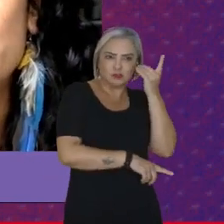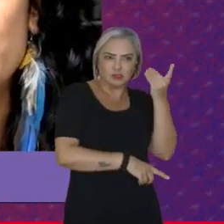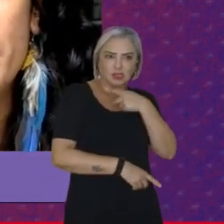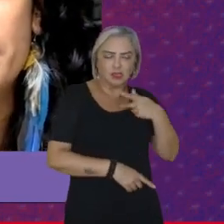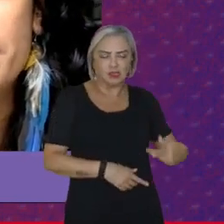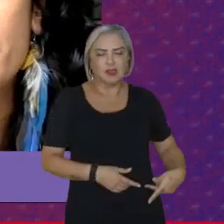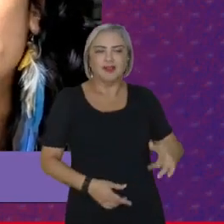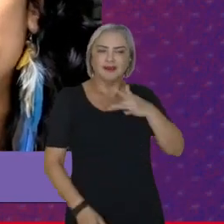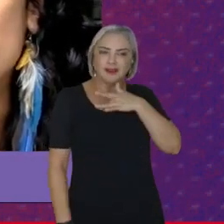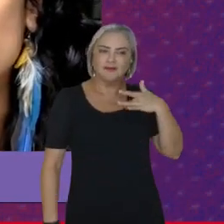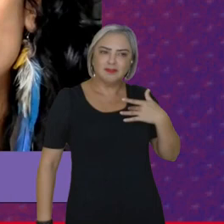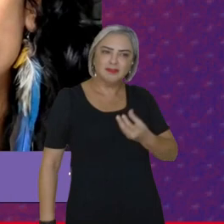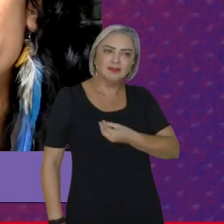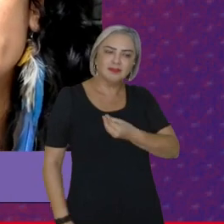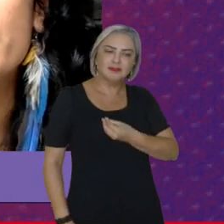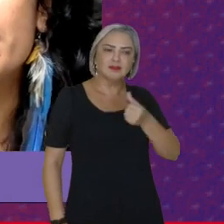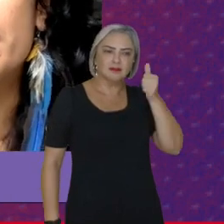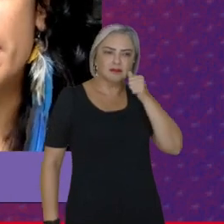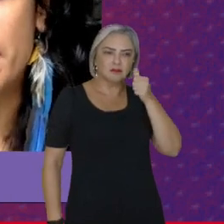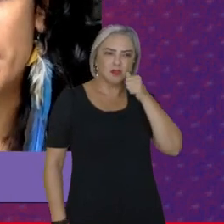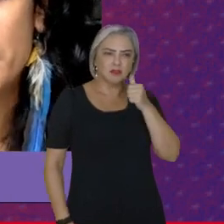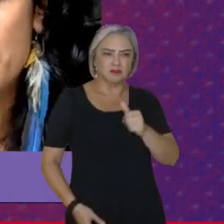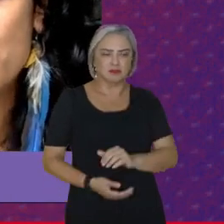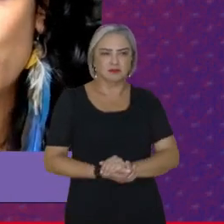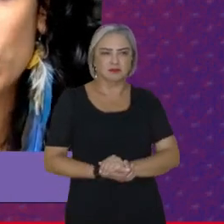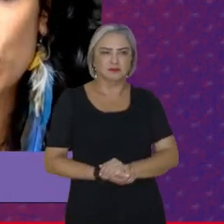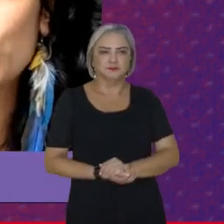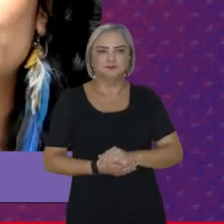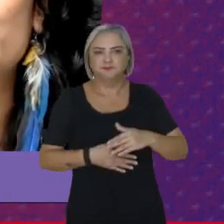na saúde das mulheres, né? Depois de